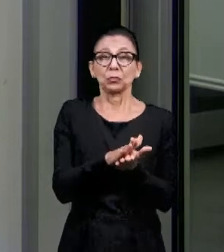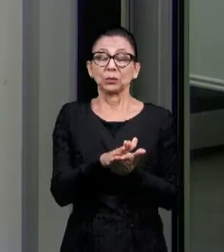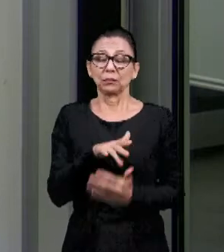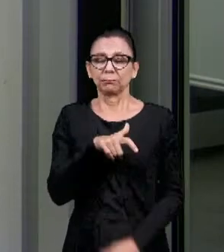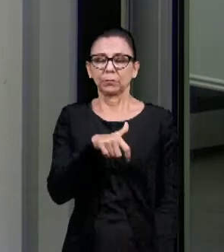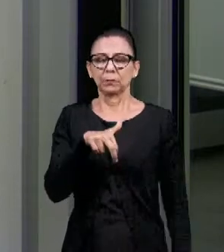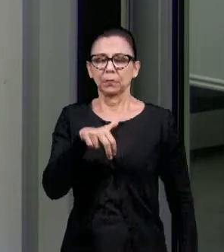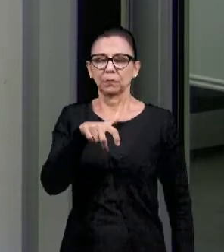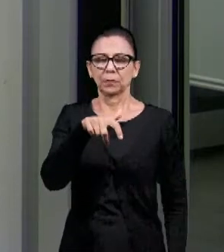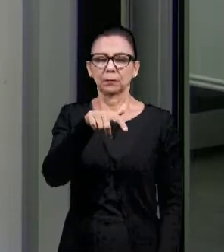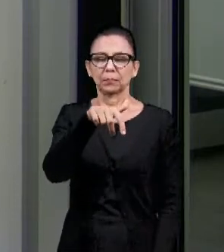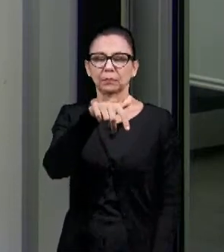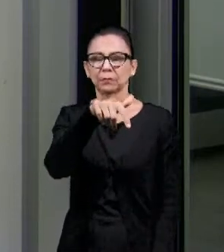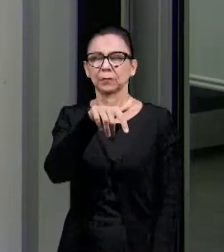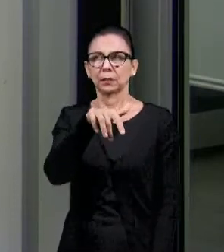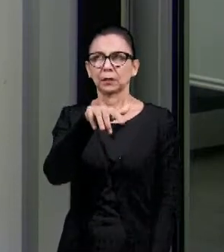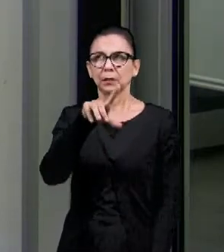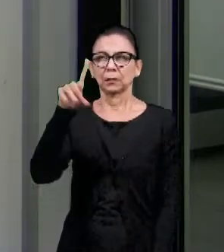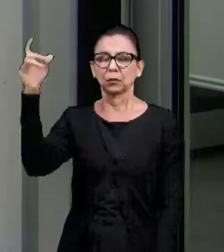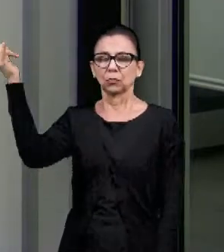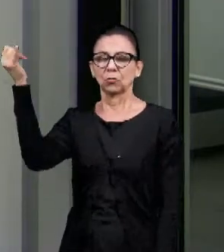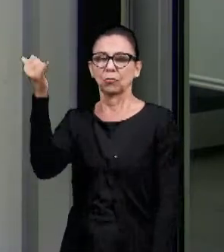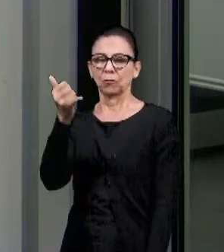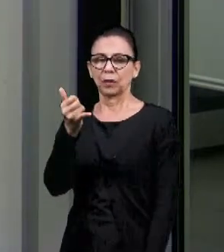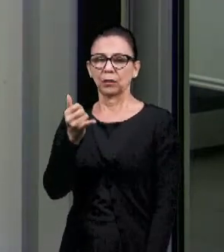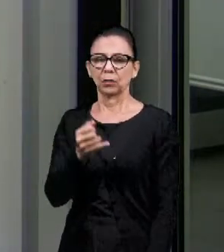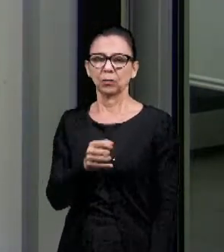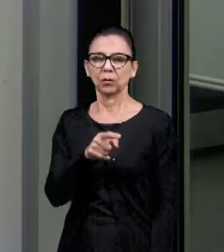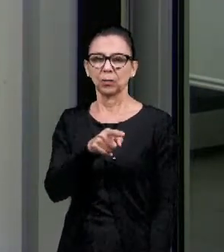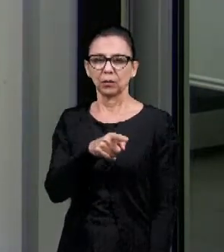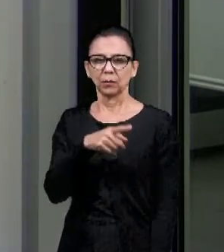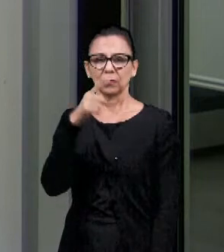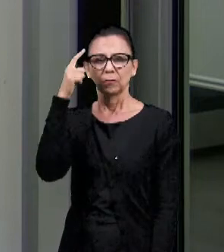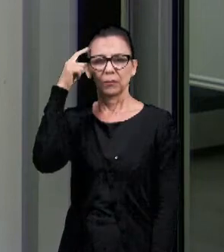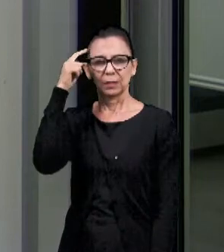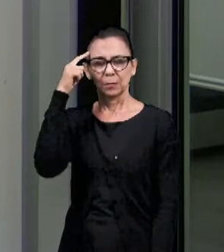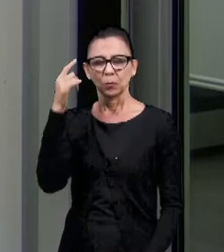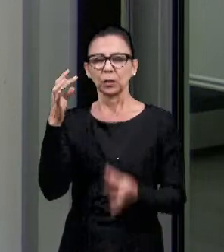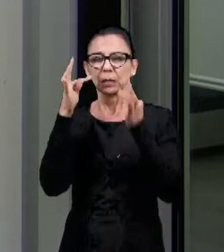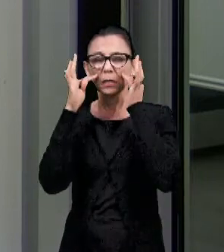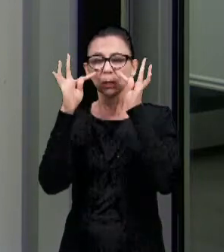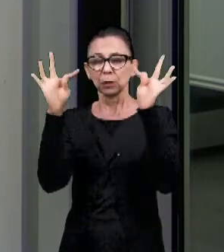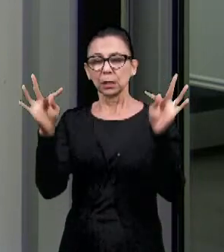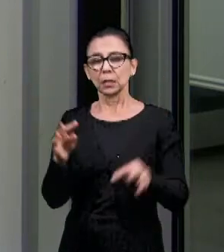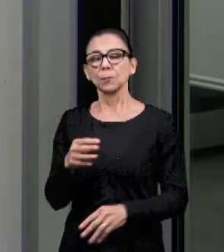comigo assim: você acha que isso é um bom testemunho?